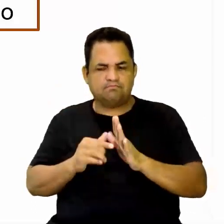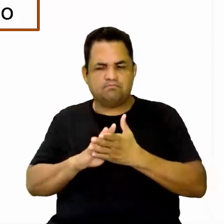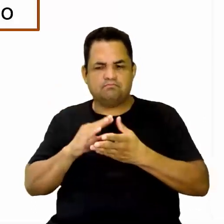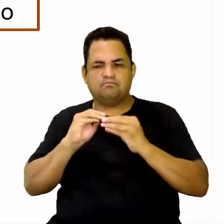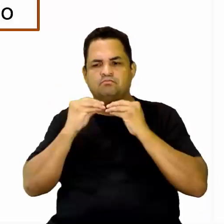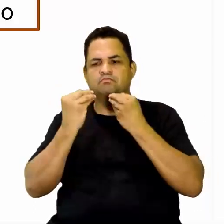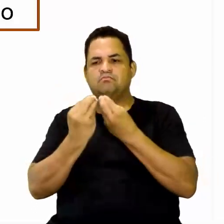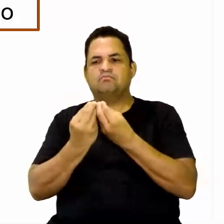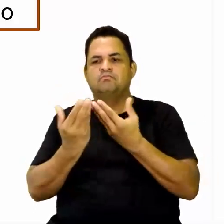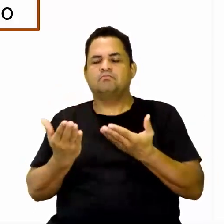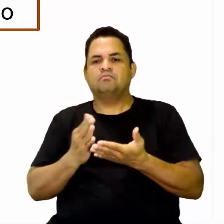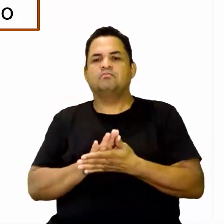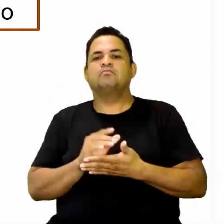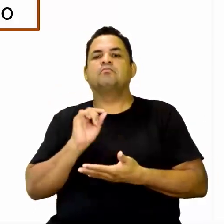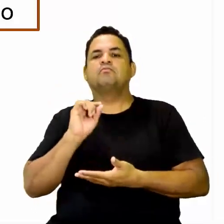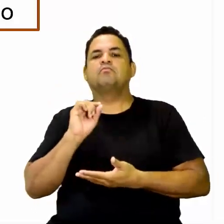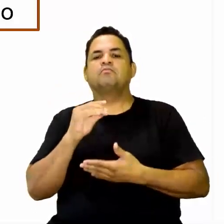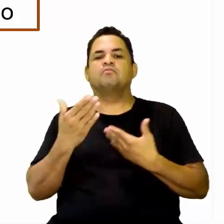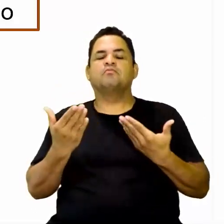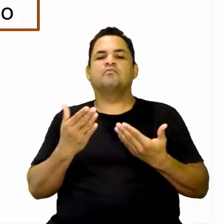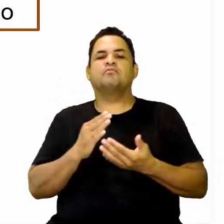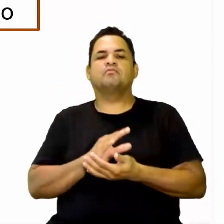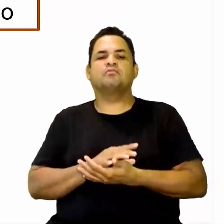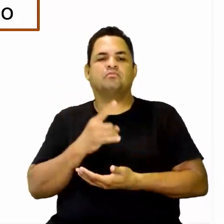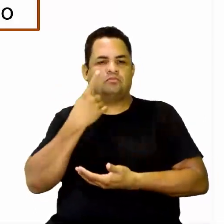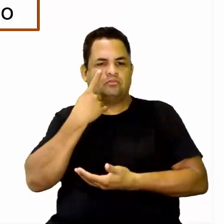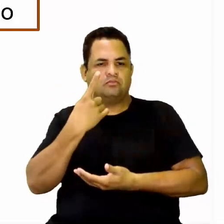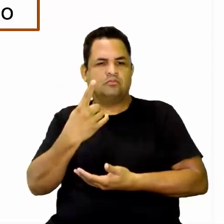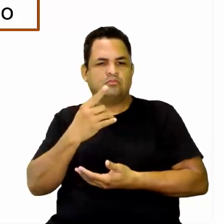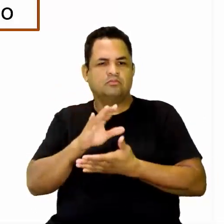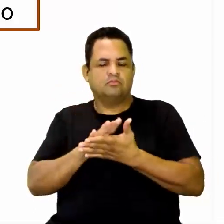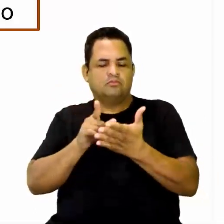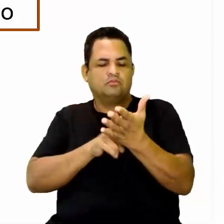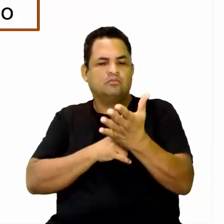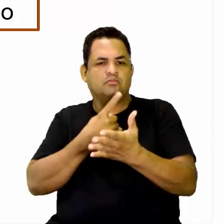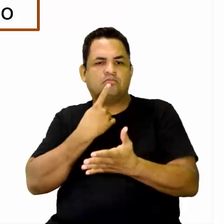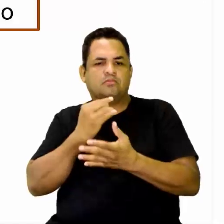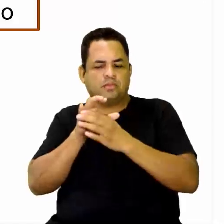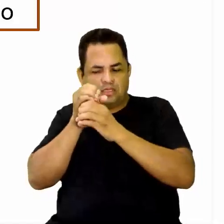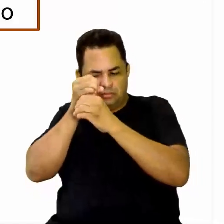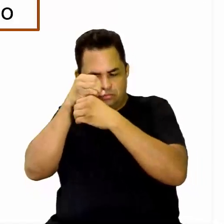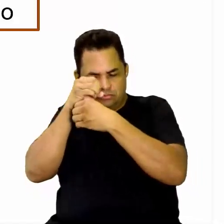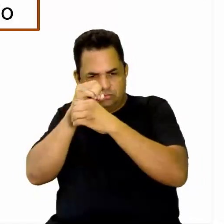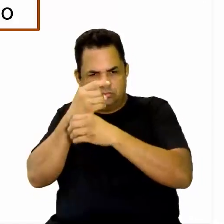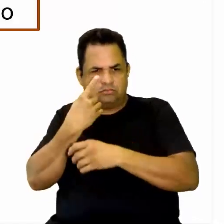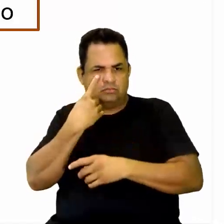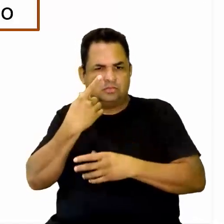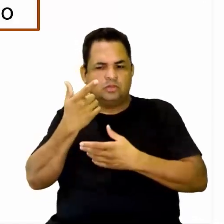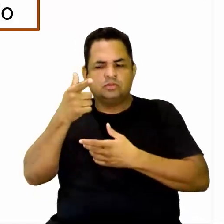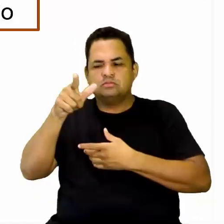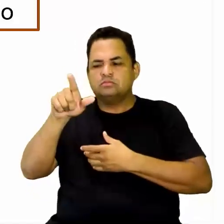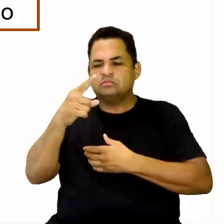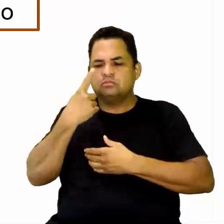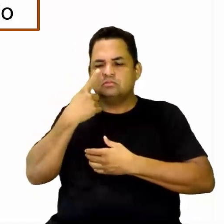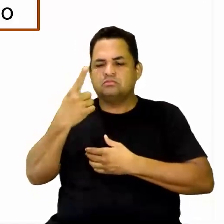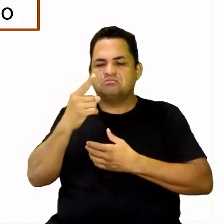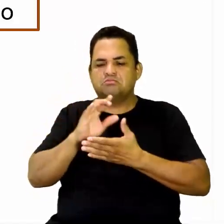substância. E aí, observação do sangue ao microscópio. Então, quando você vê a